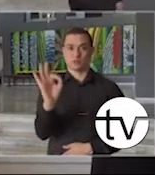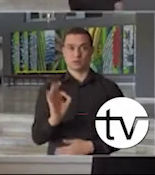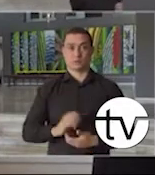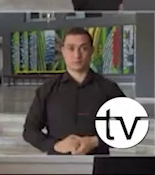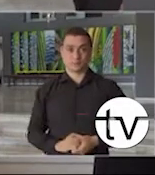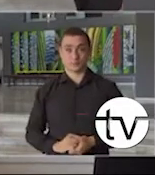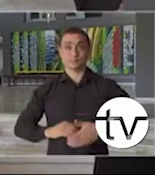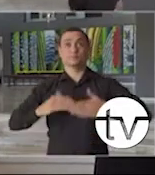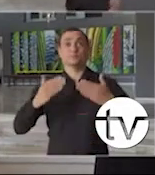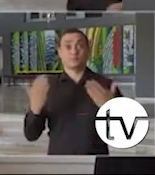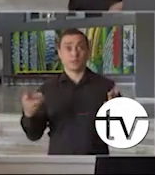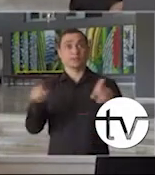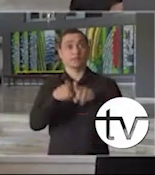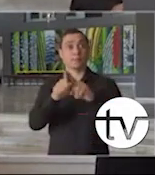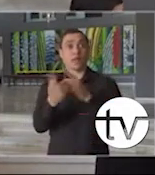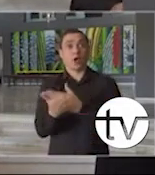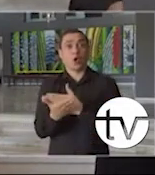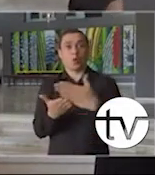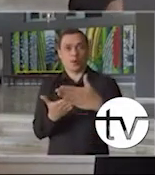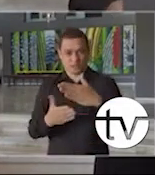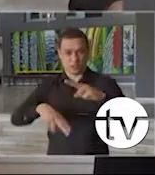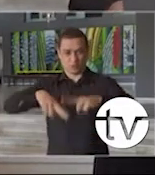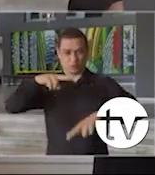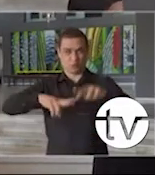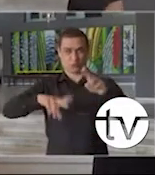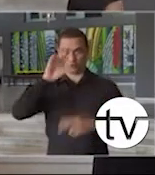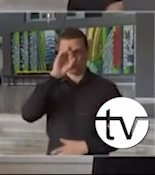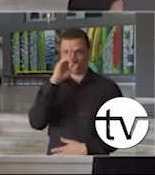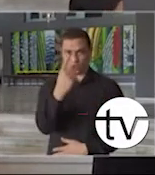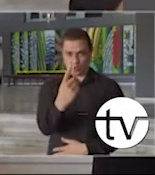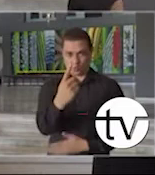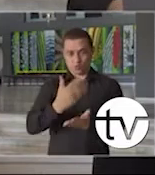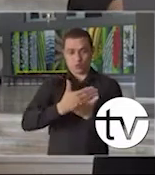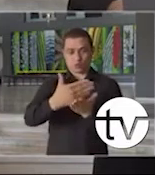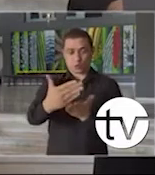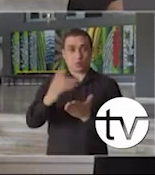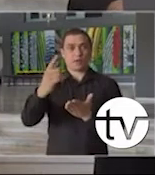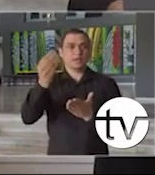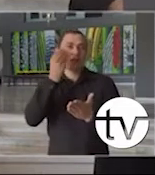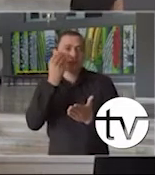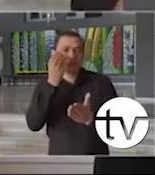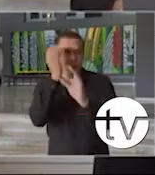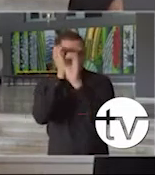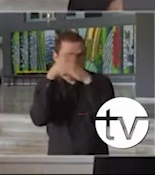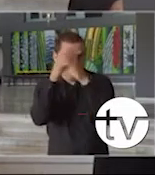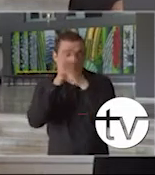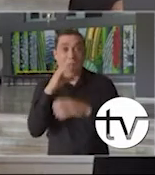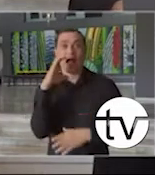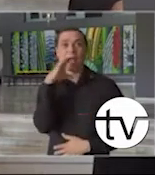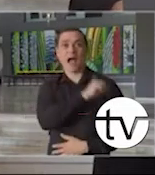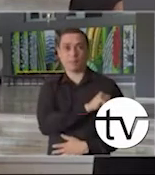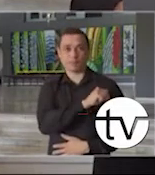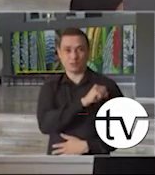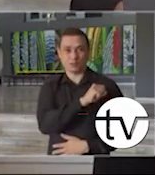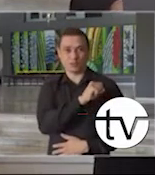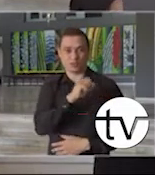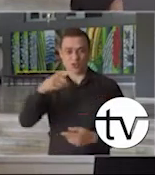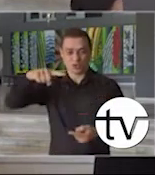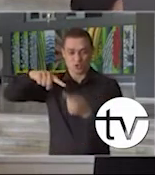Vamos também iniciar no dia 1º de junho um amplo programa de testagem rápida de pessoas